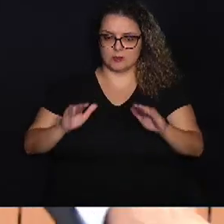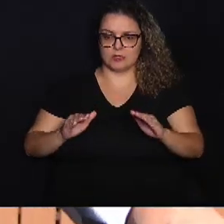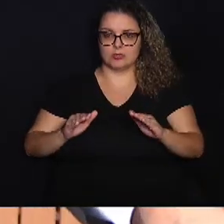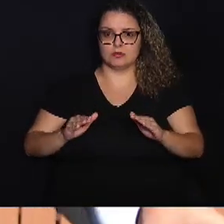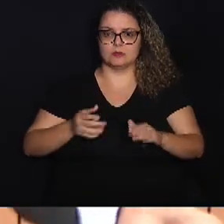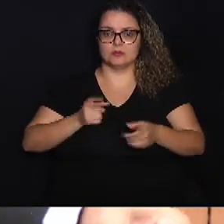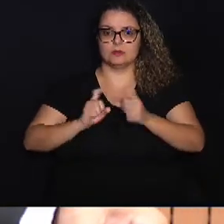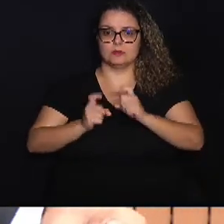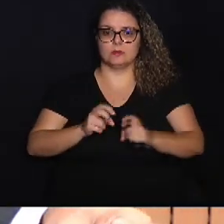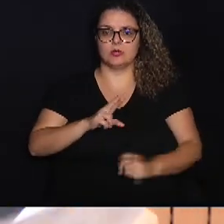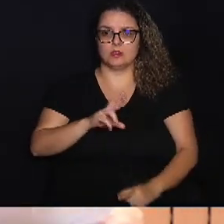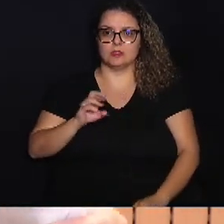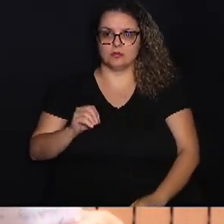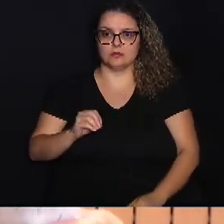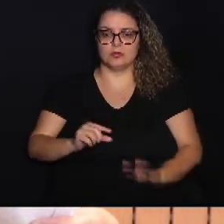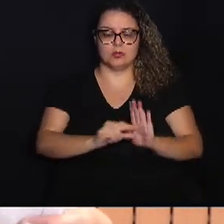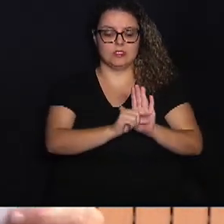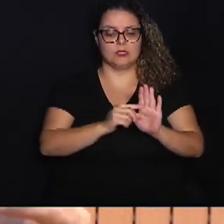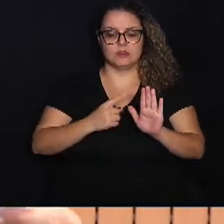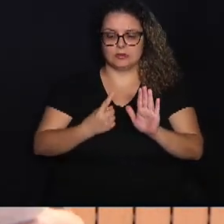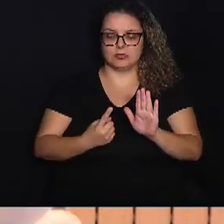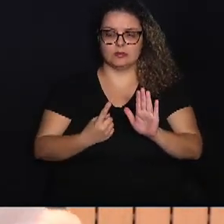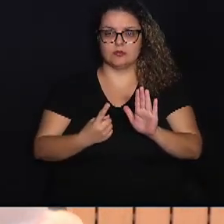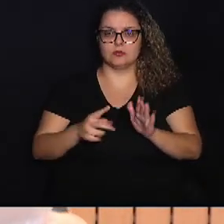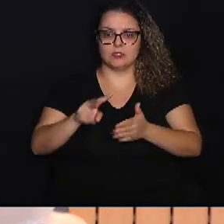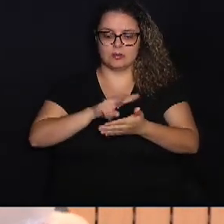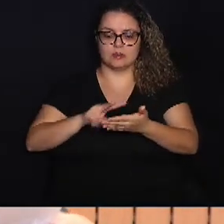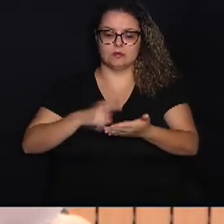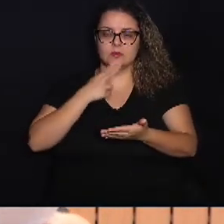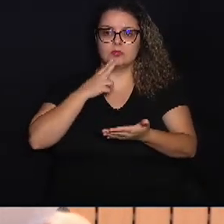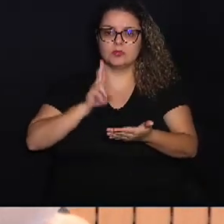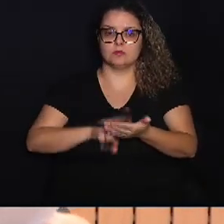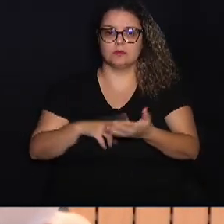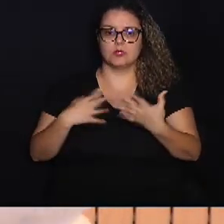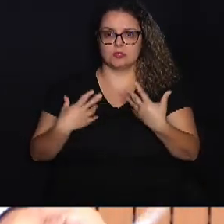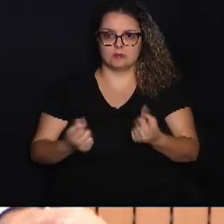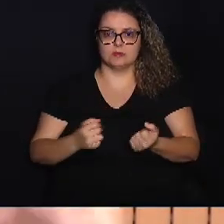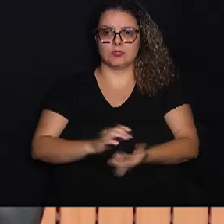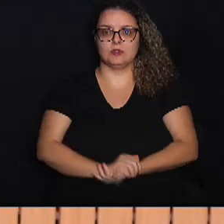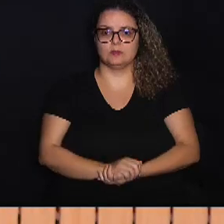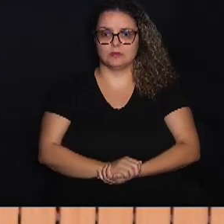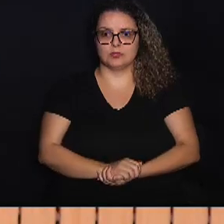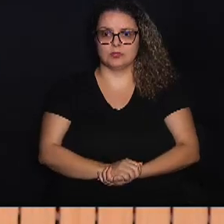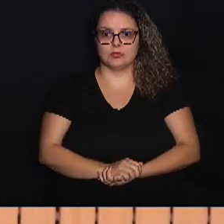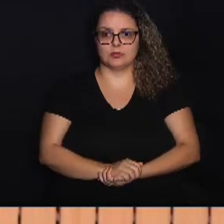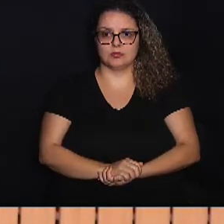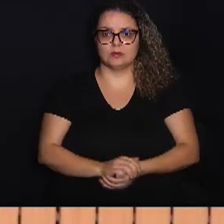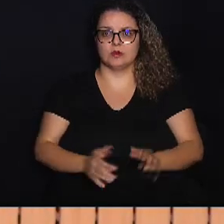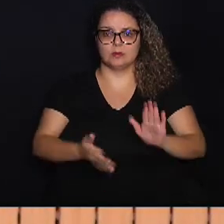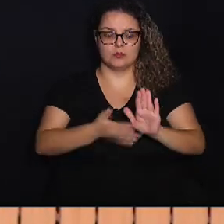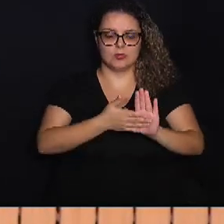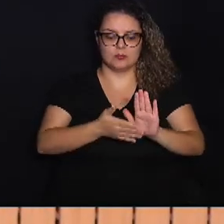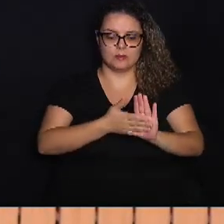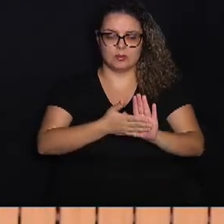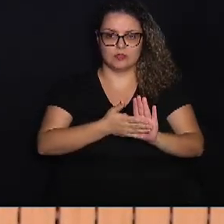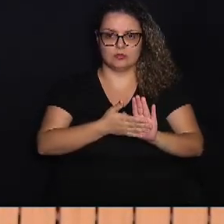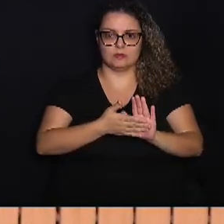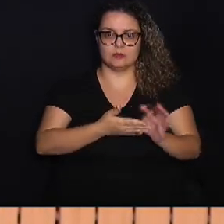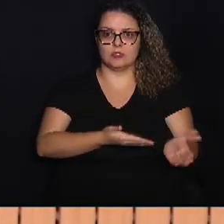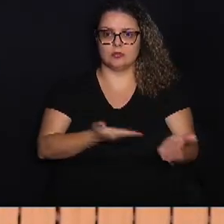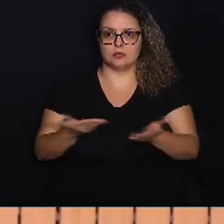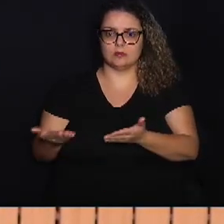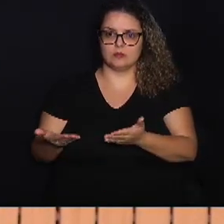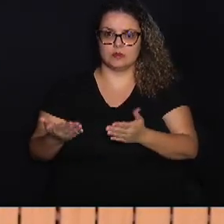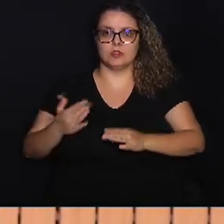presente reunião ordinária item um leitura da correspondência recebida e das proposições apresentadas